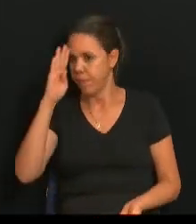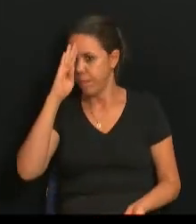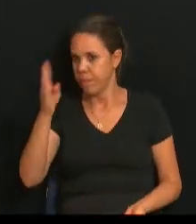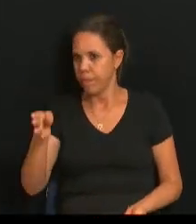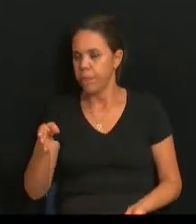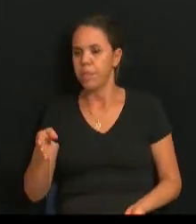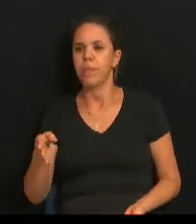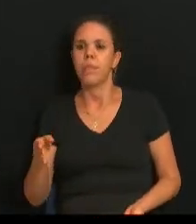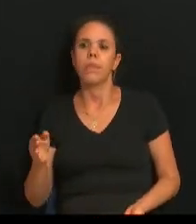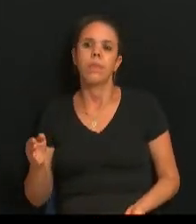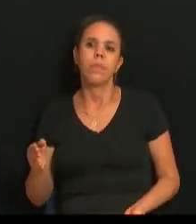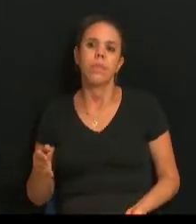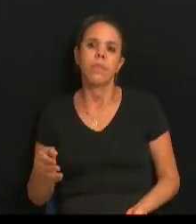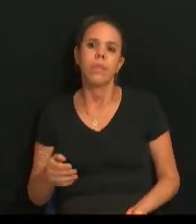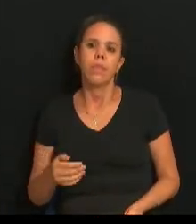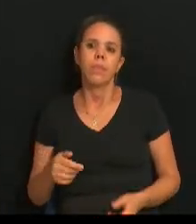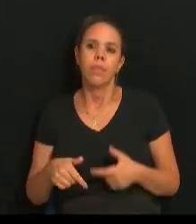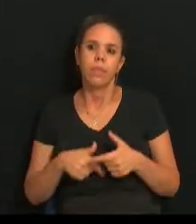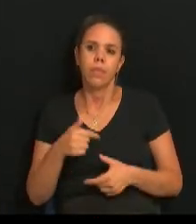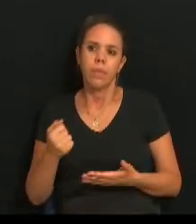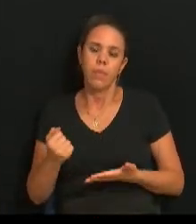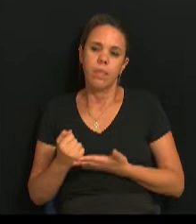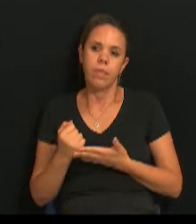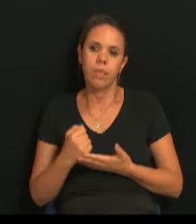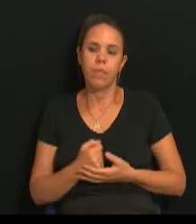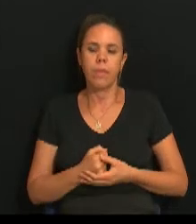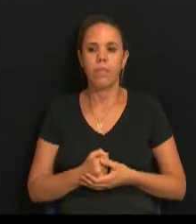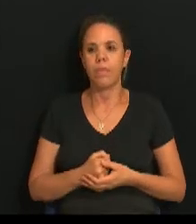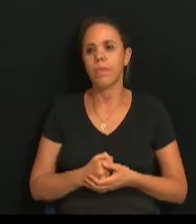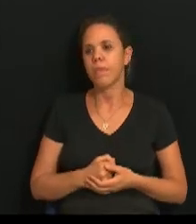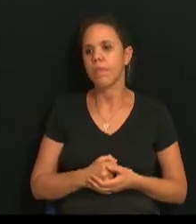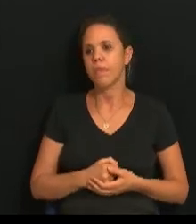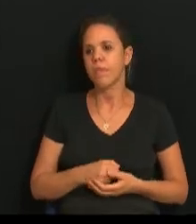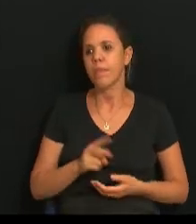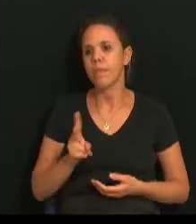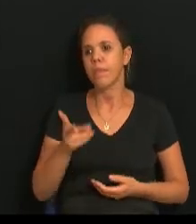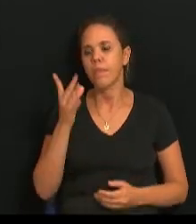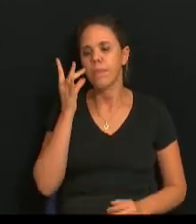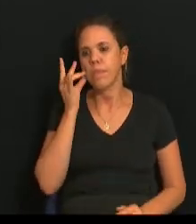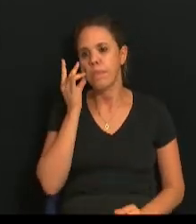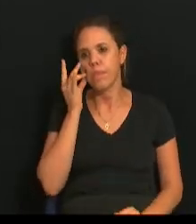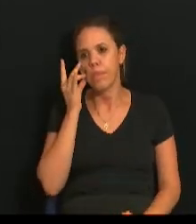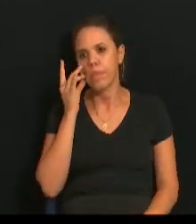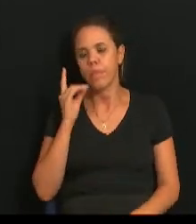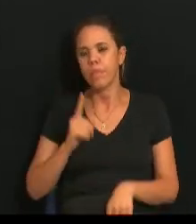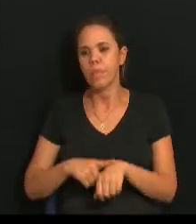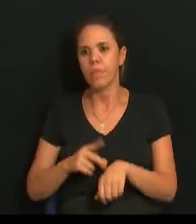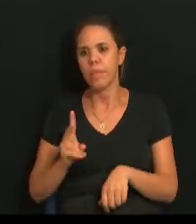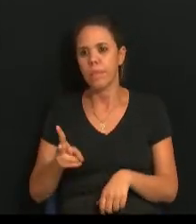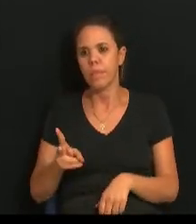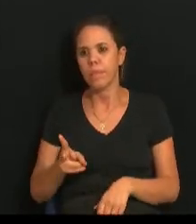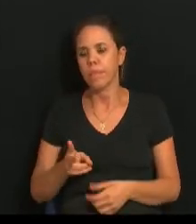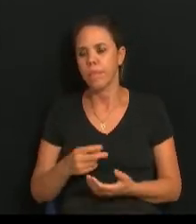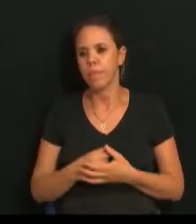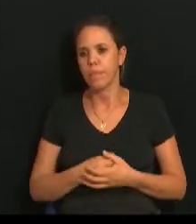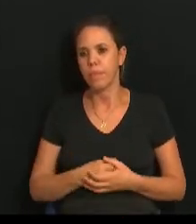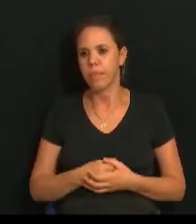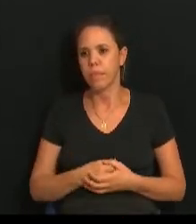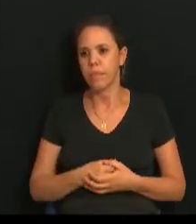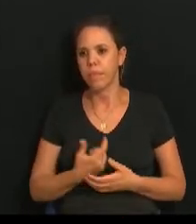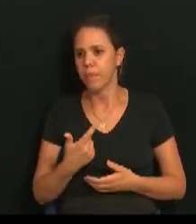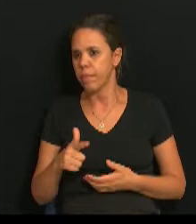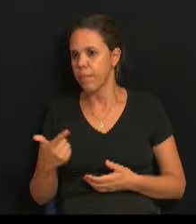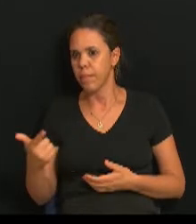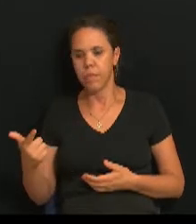são designadas como trabalho de auxiliar, ao estarem sempre presentes em todos os momentos, mesmo que não estejam